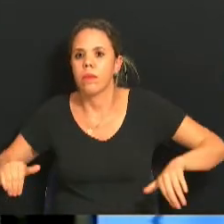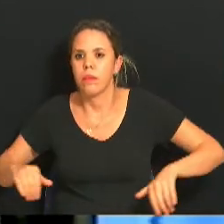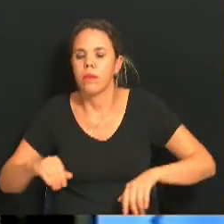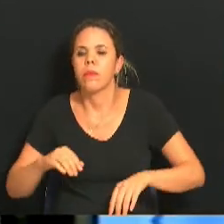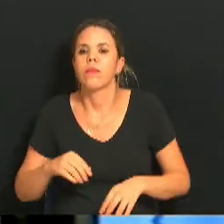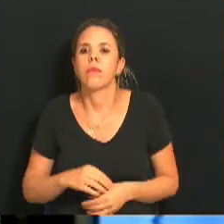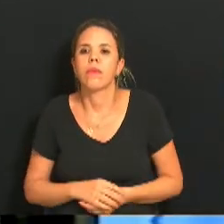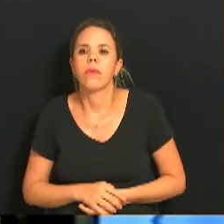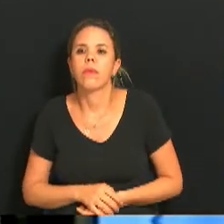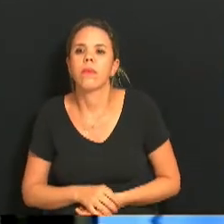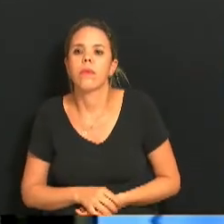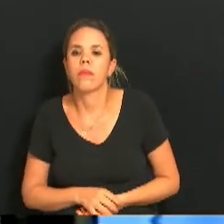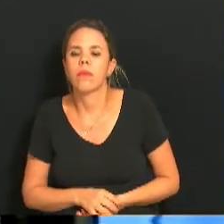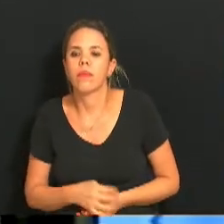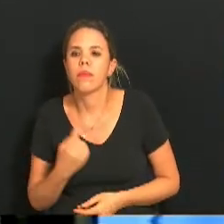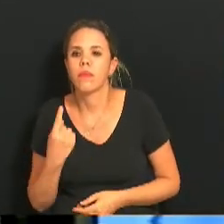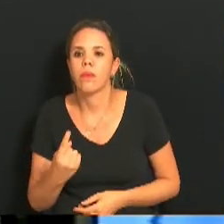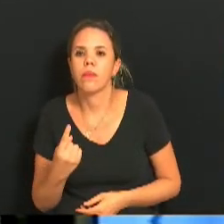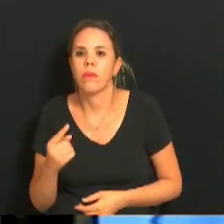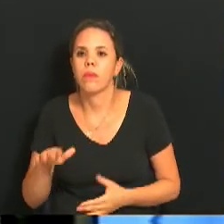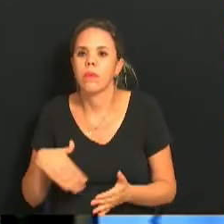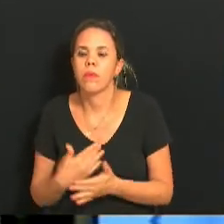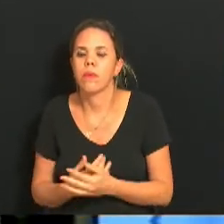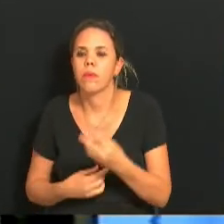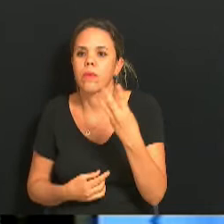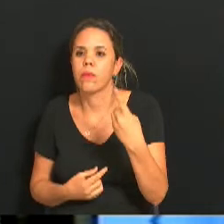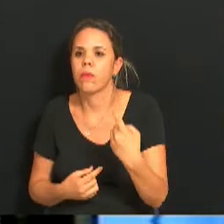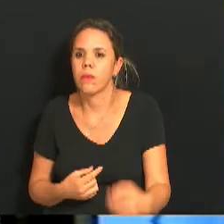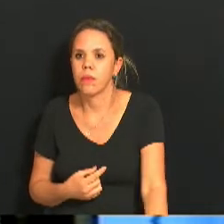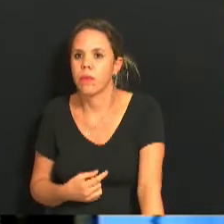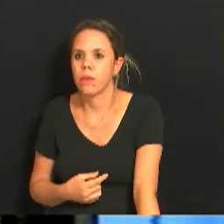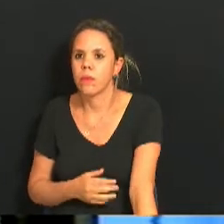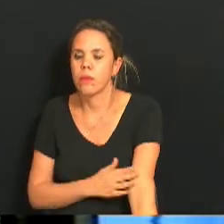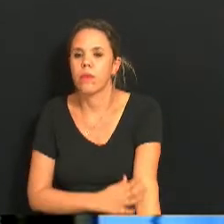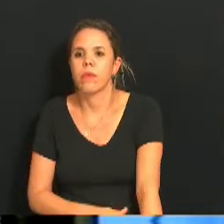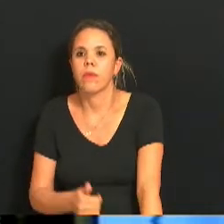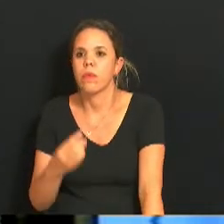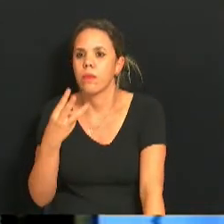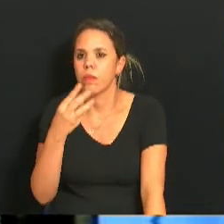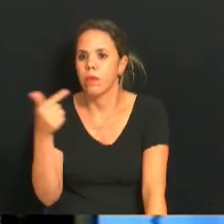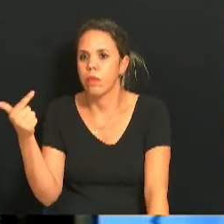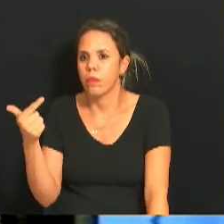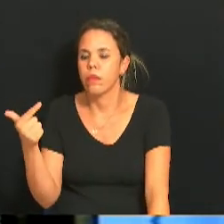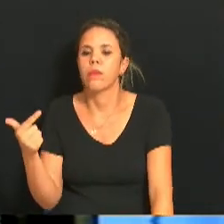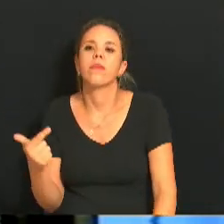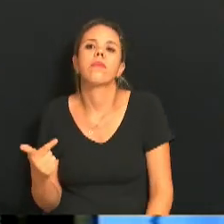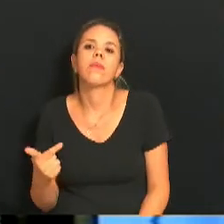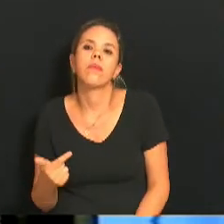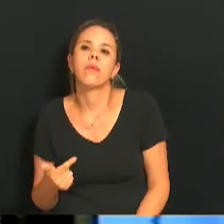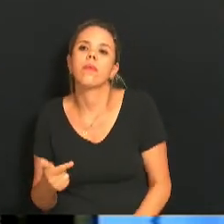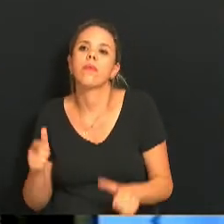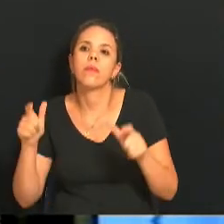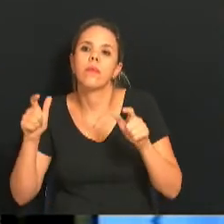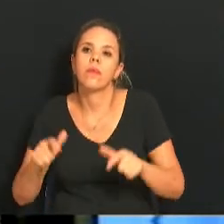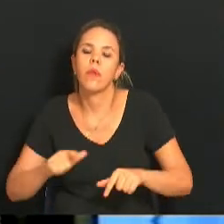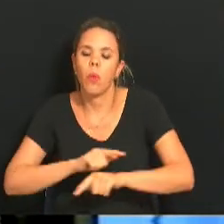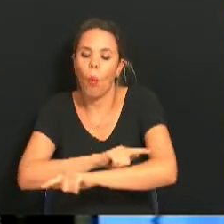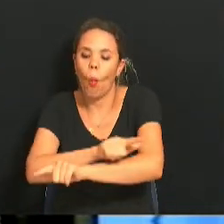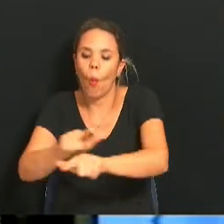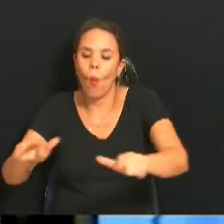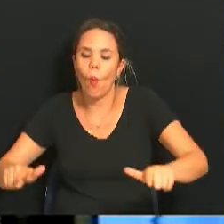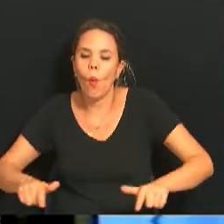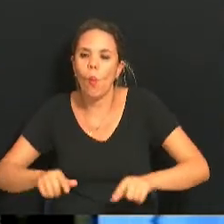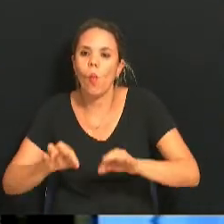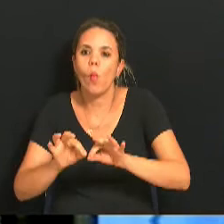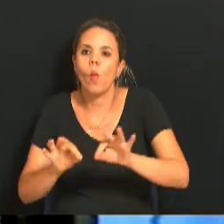estavam comprados de 1 a 31 quando chegou 32 ela e lenka espaços vazios os